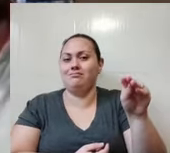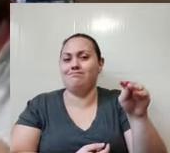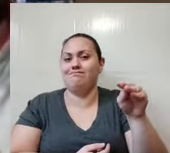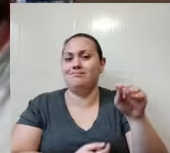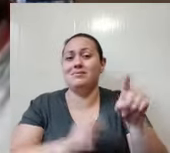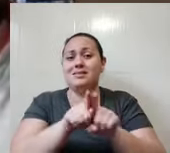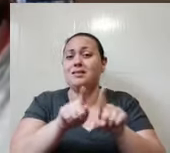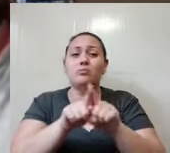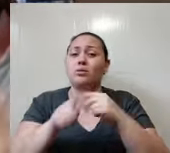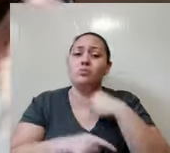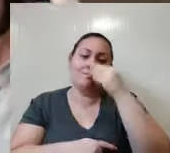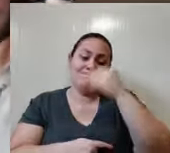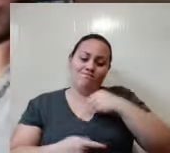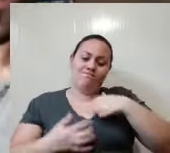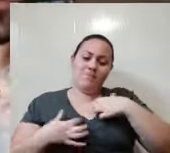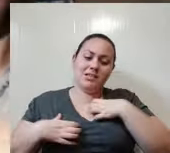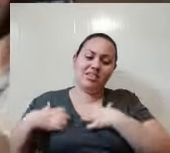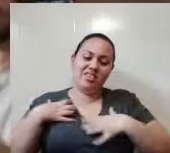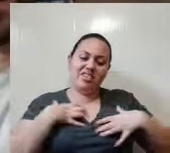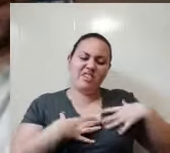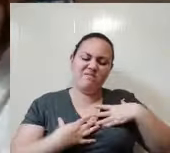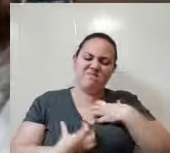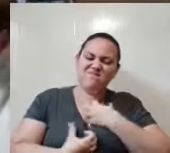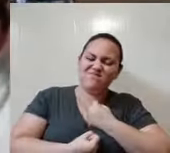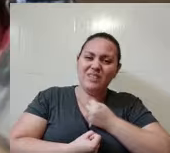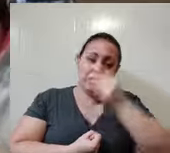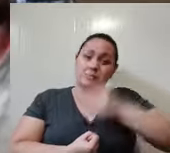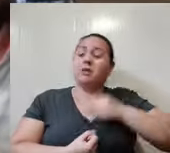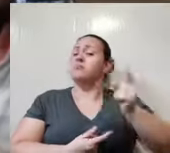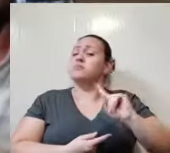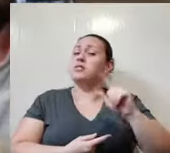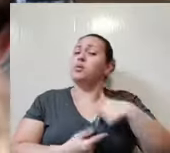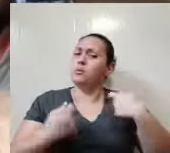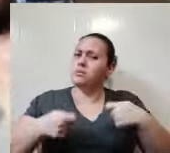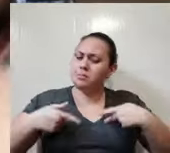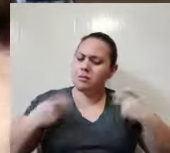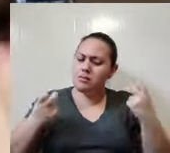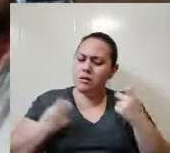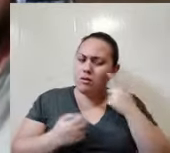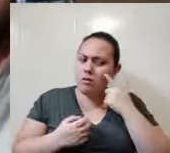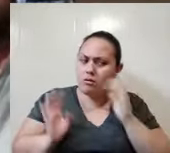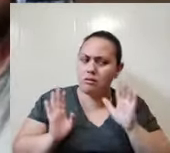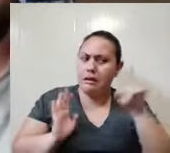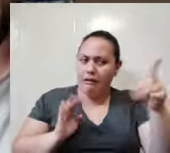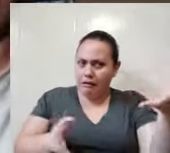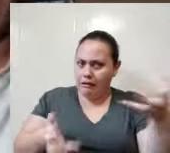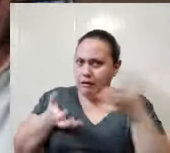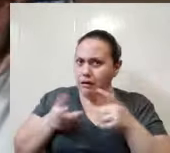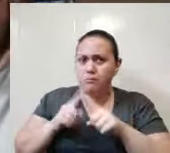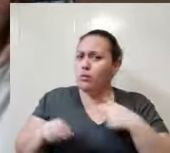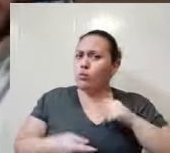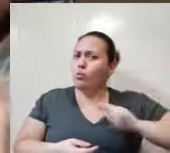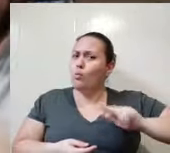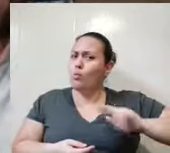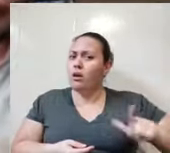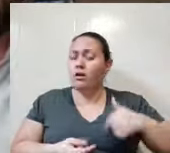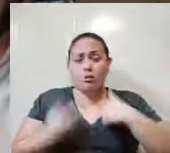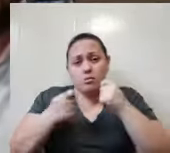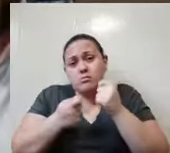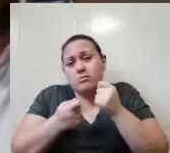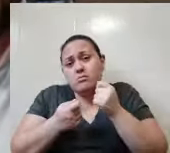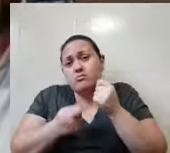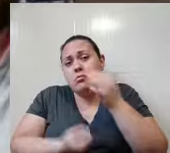por isso a gente não pode ignorar essa sensação de desconforto. A gente tem que conseguir entender ela para poder ver. Ele está esperando isso de